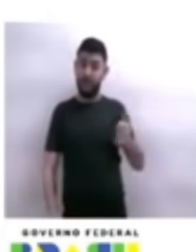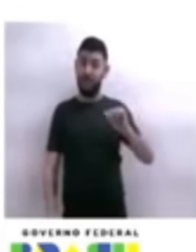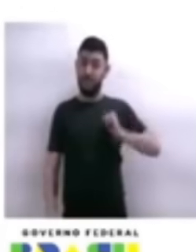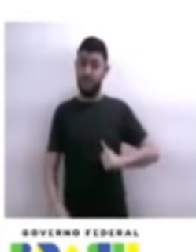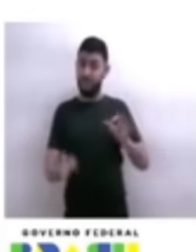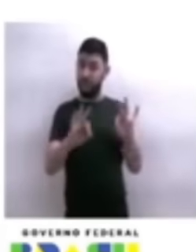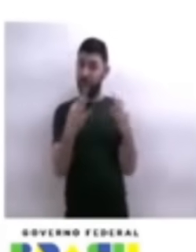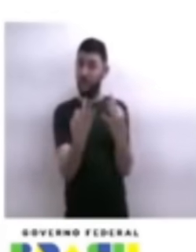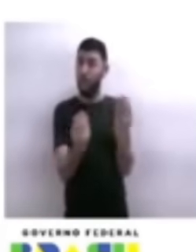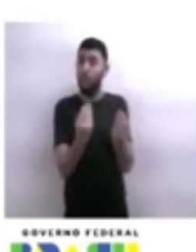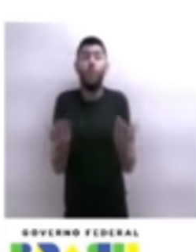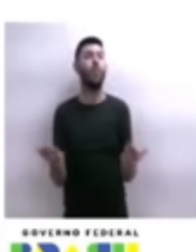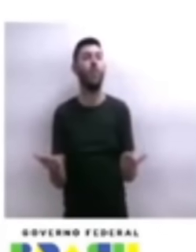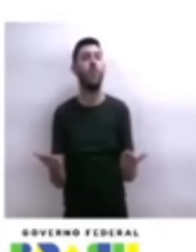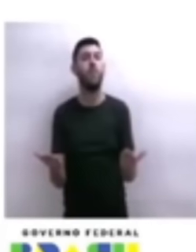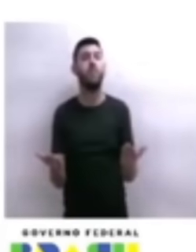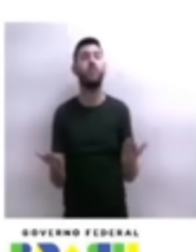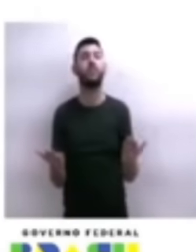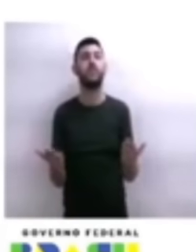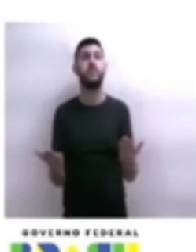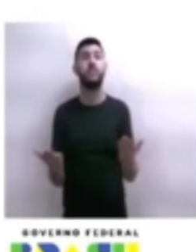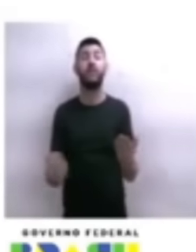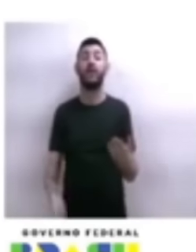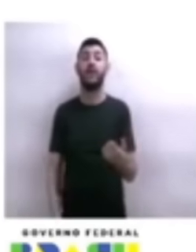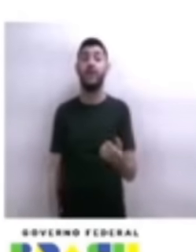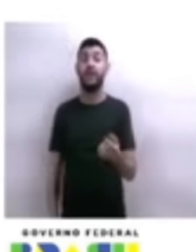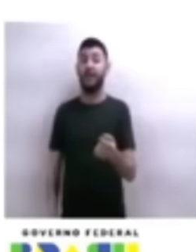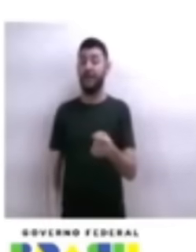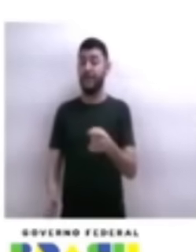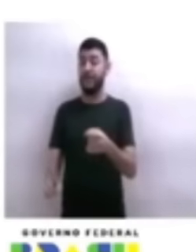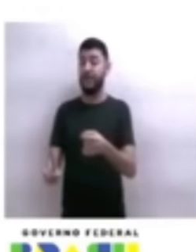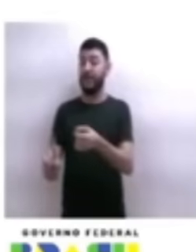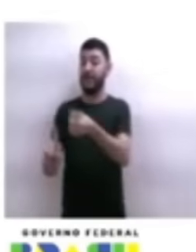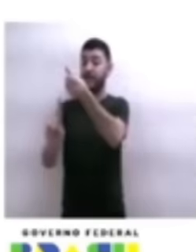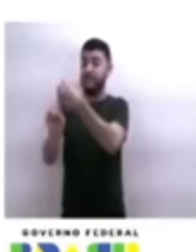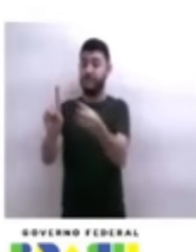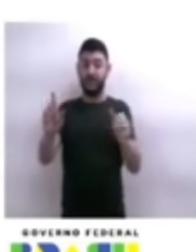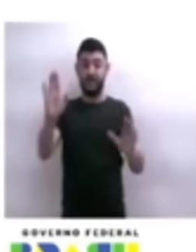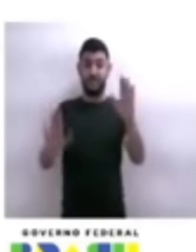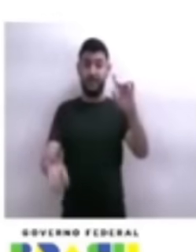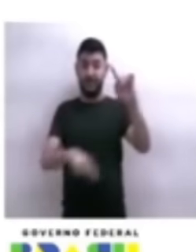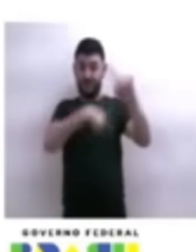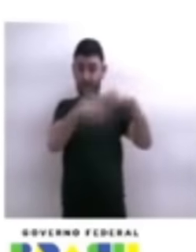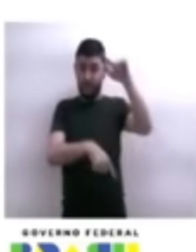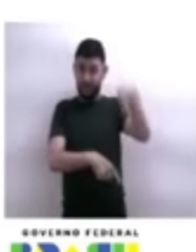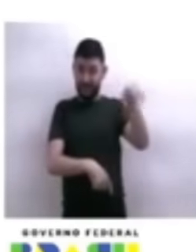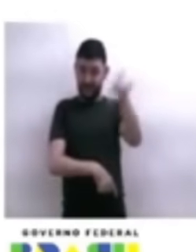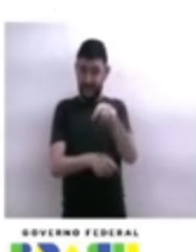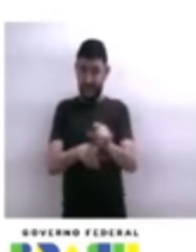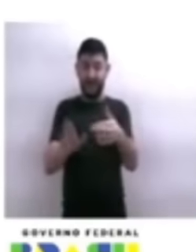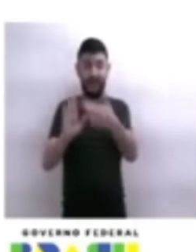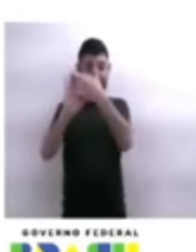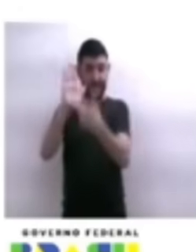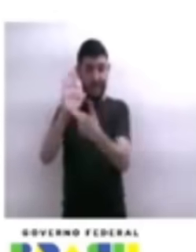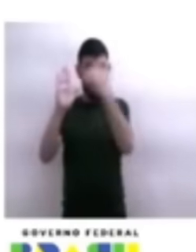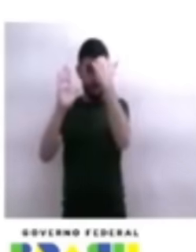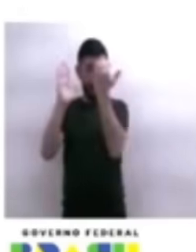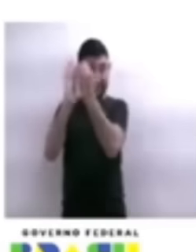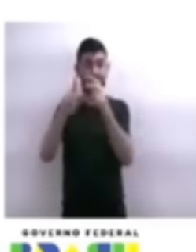que até 6 meses, no máximo, após o cancelamento, ainda dá para regularizar esse cadastro e voltar a